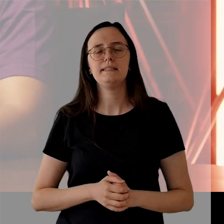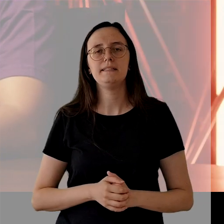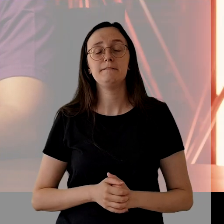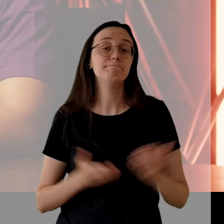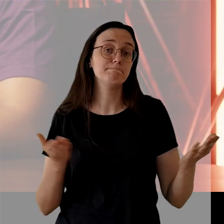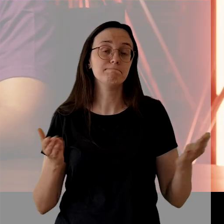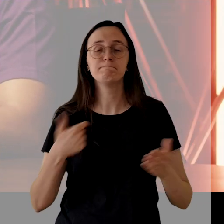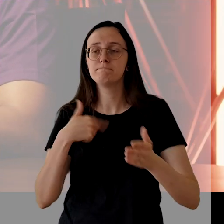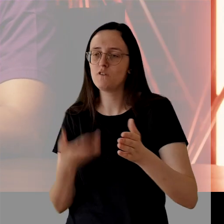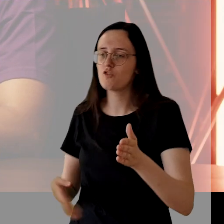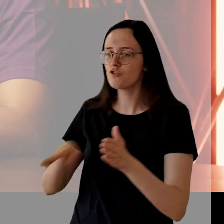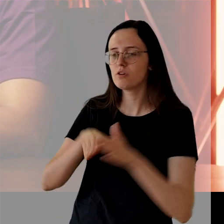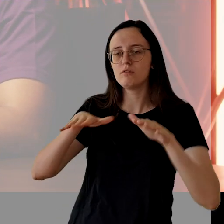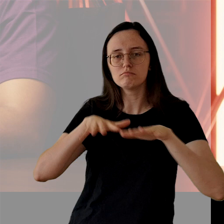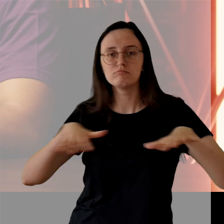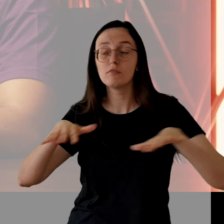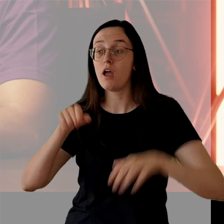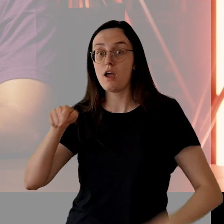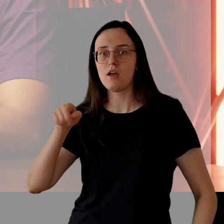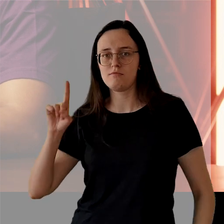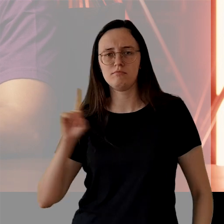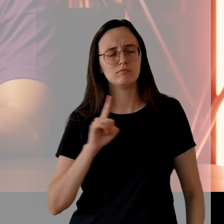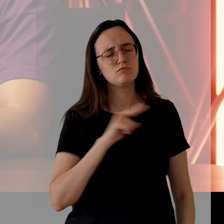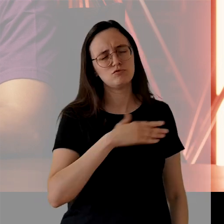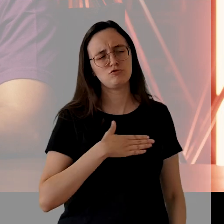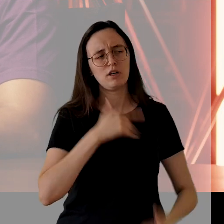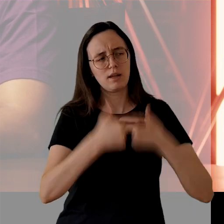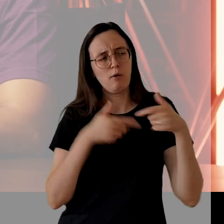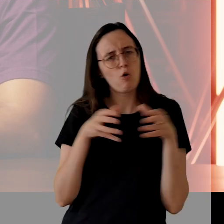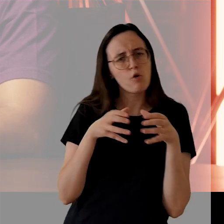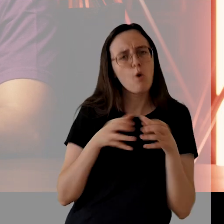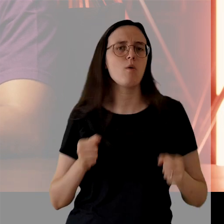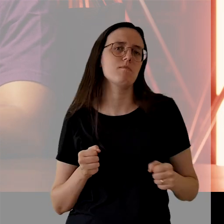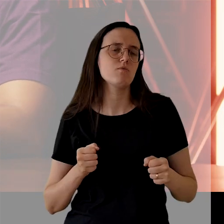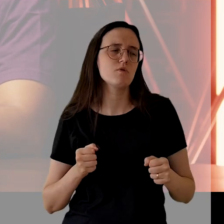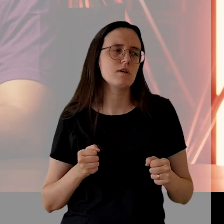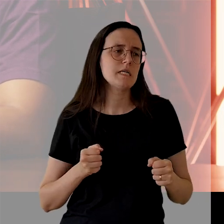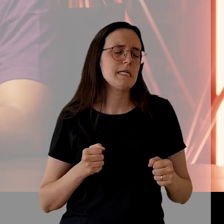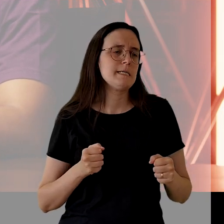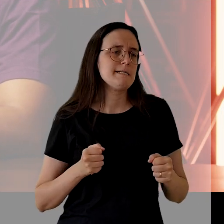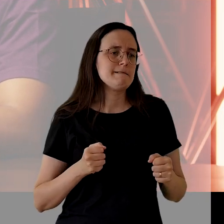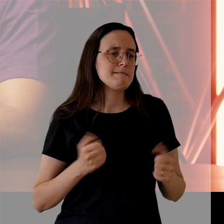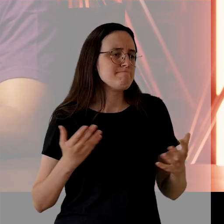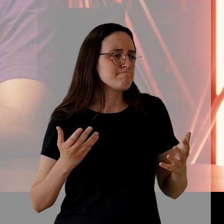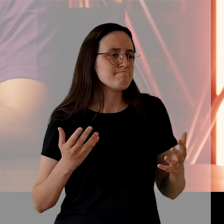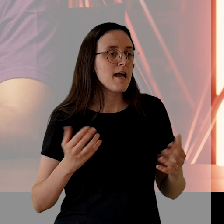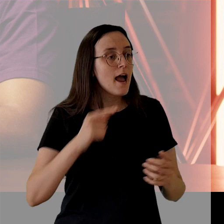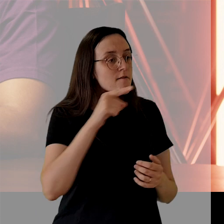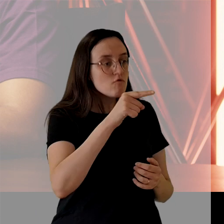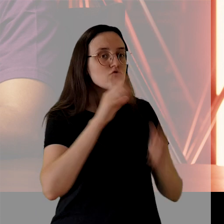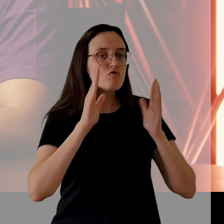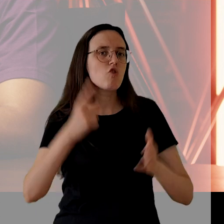Então, quando eu cheguei nesse estúdio, o Eduardo olhou para minha cara e falou: você gosta de trabalhar mais em grupo e você fez muito